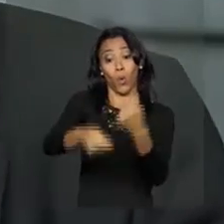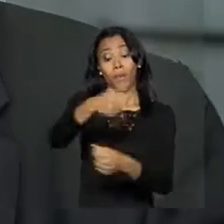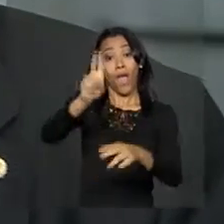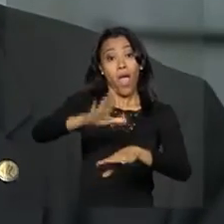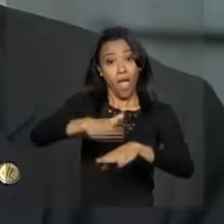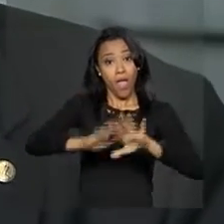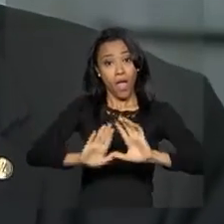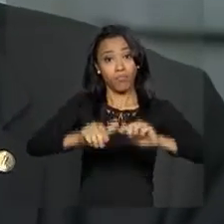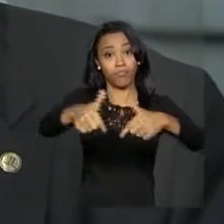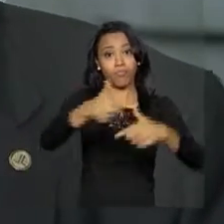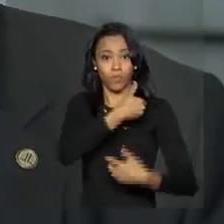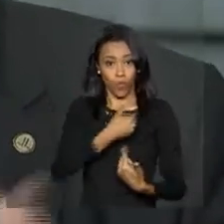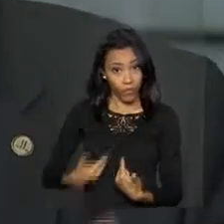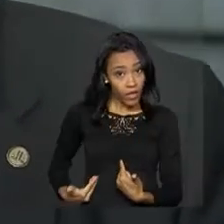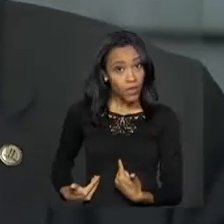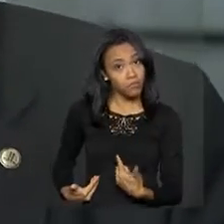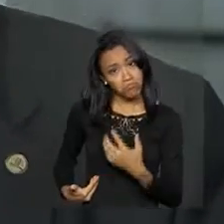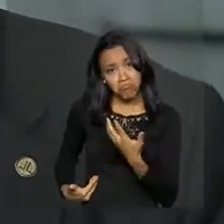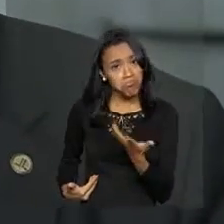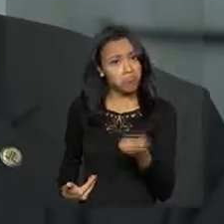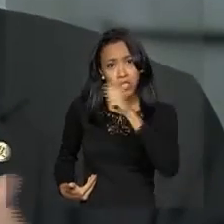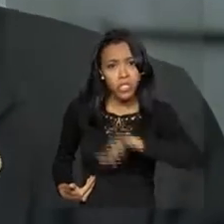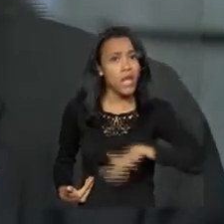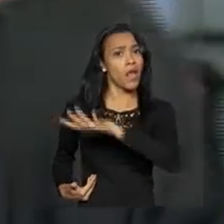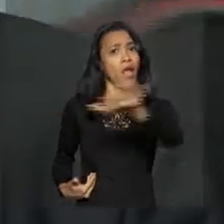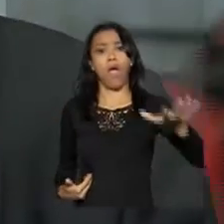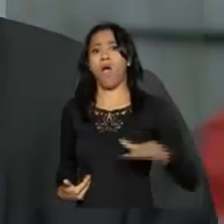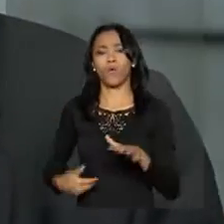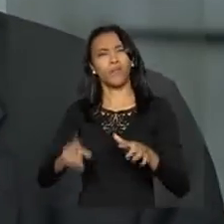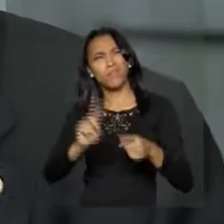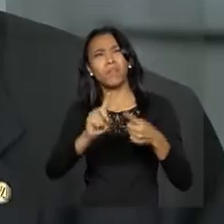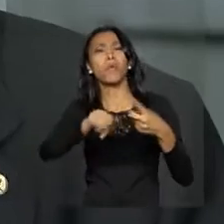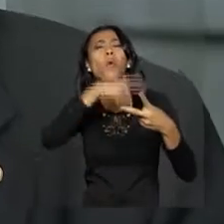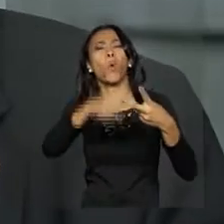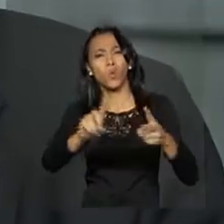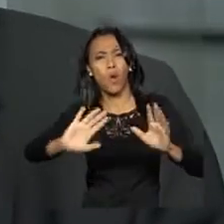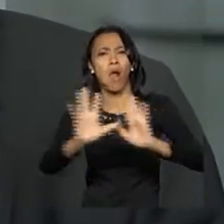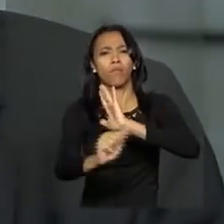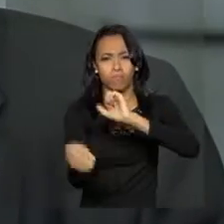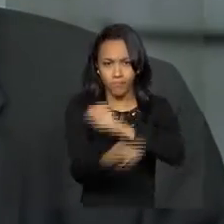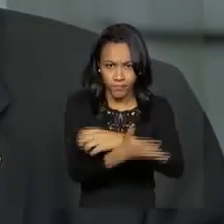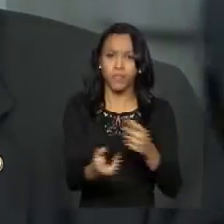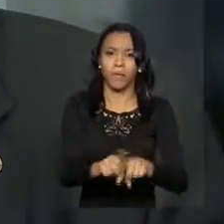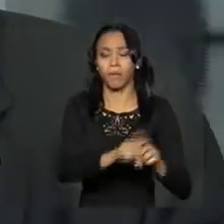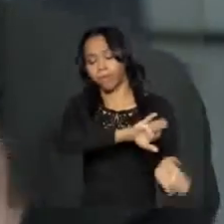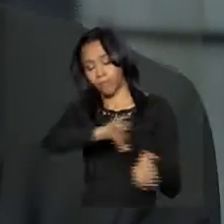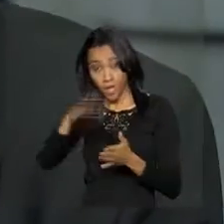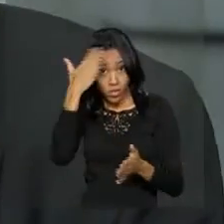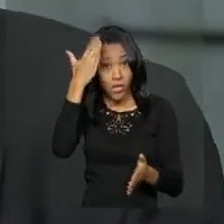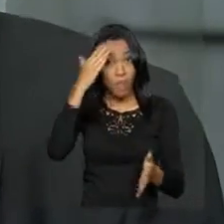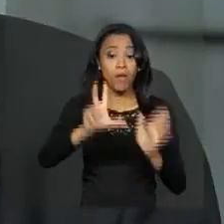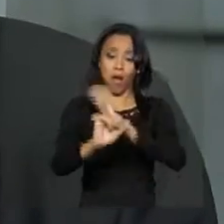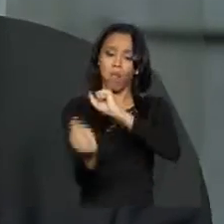E isso seria uma causa geral, além da corrupção. Quando nós sabemos, inclusive, que a corrupção